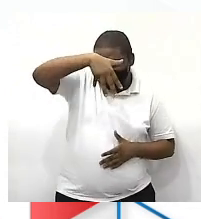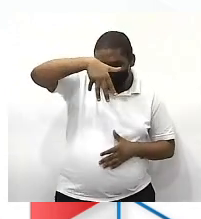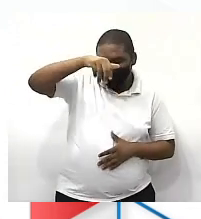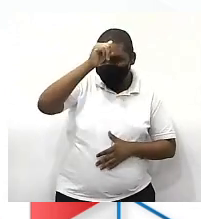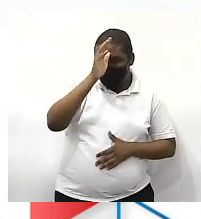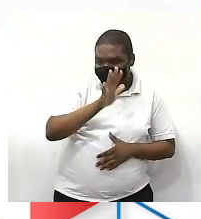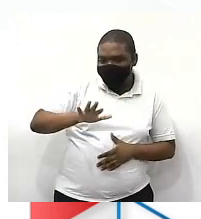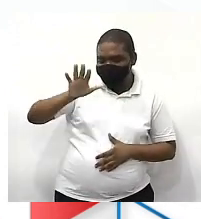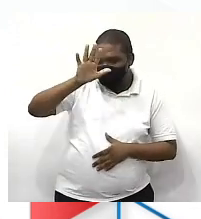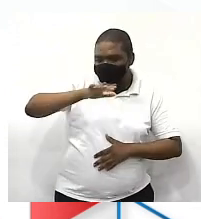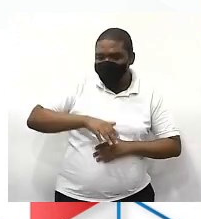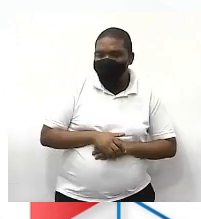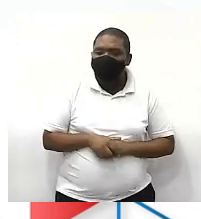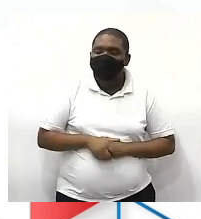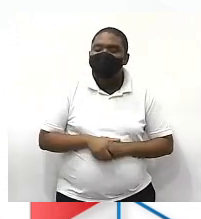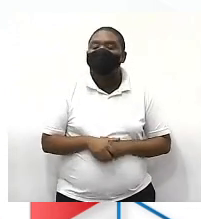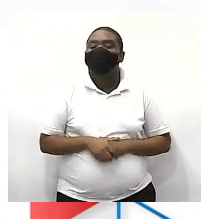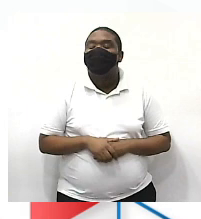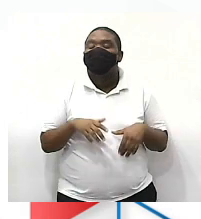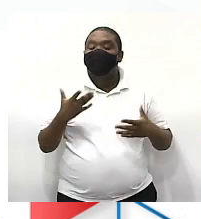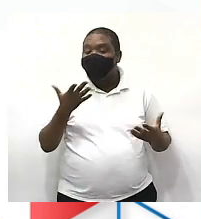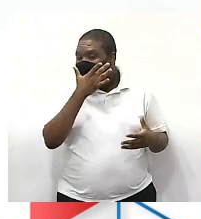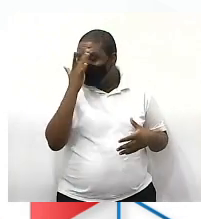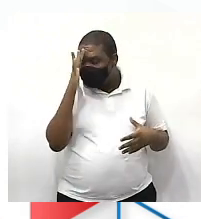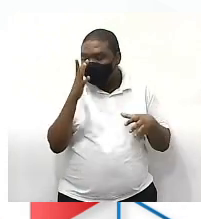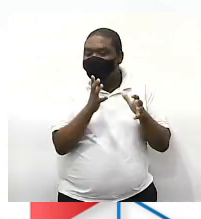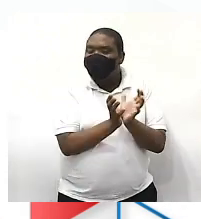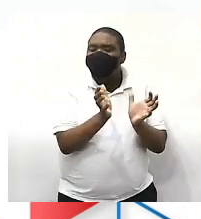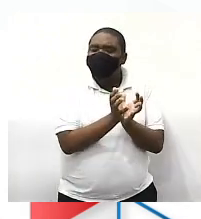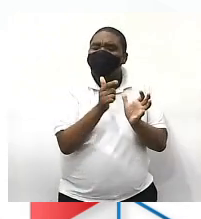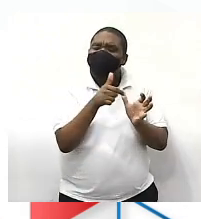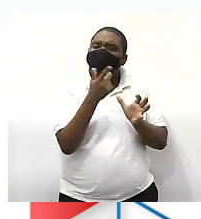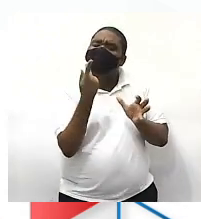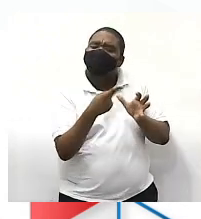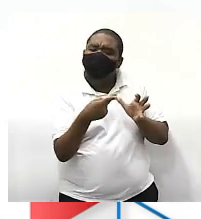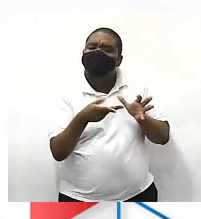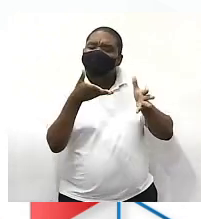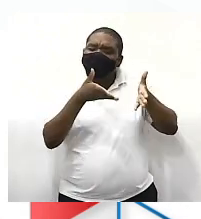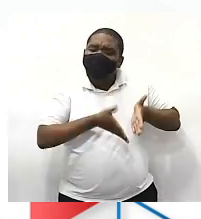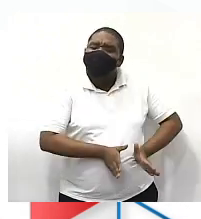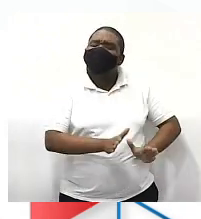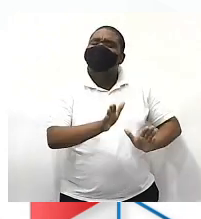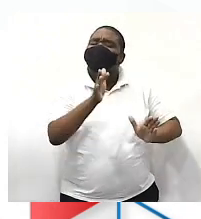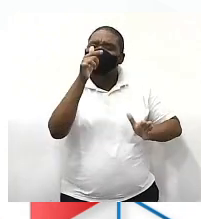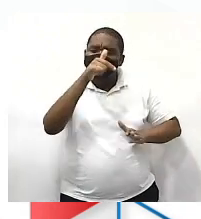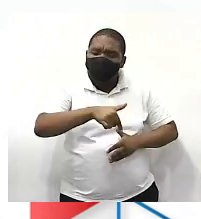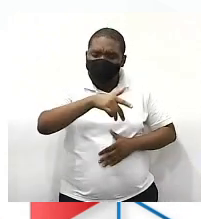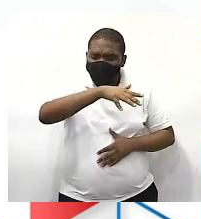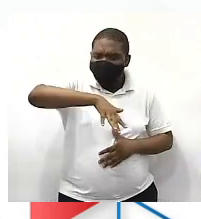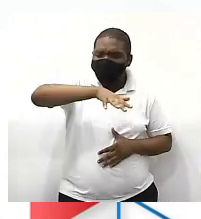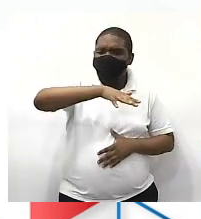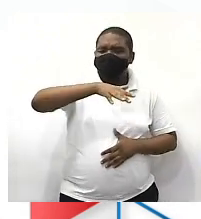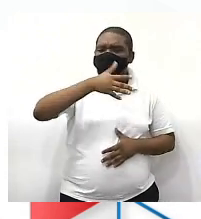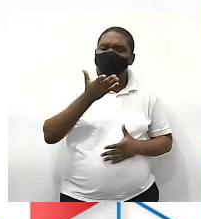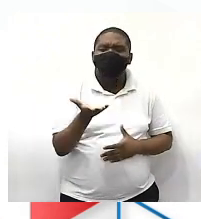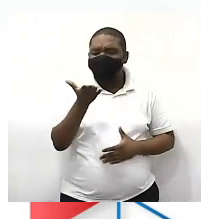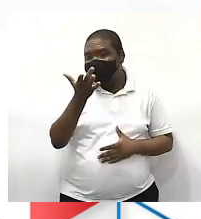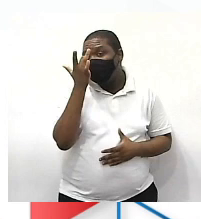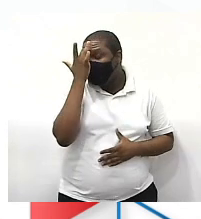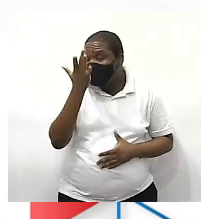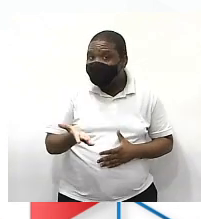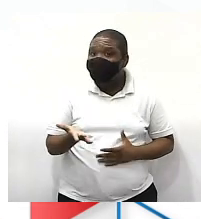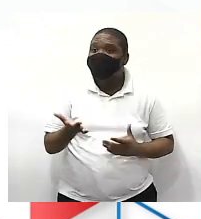Brasil. Quantas pessoas desse grupo nasceram nessa região nordeste? Continha fácil de